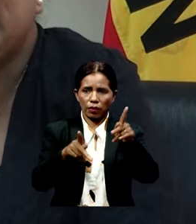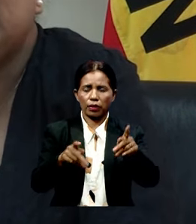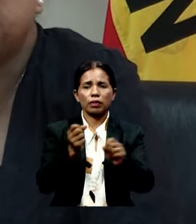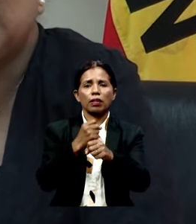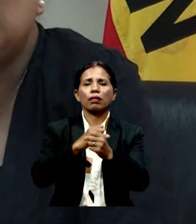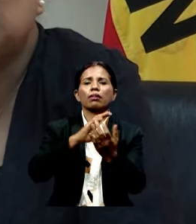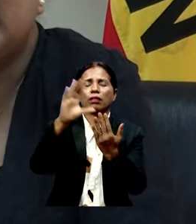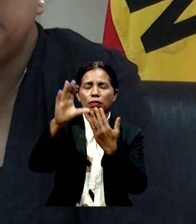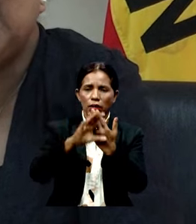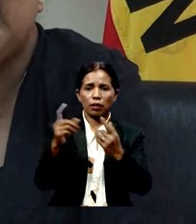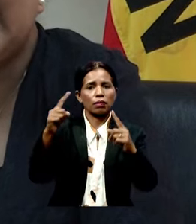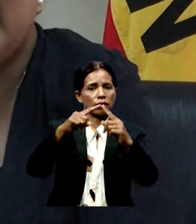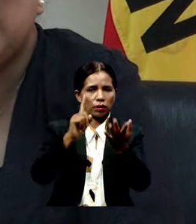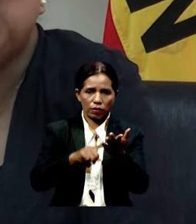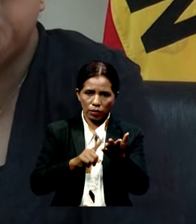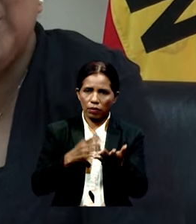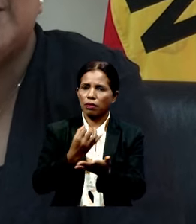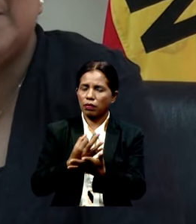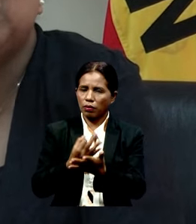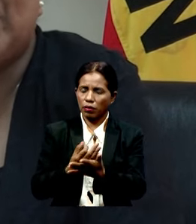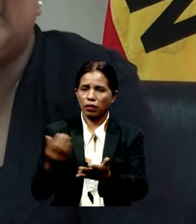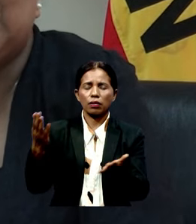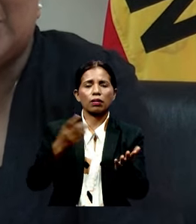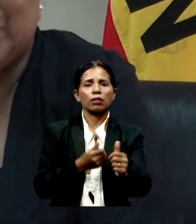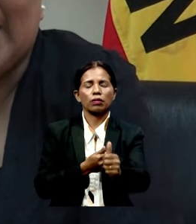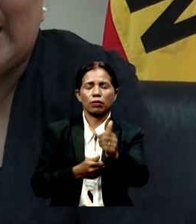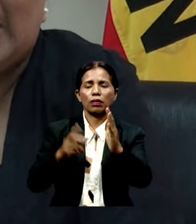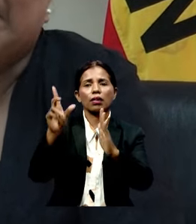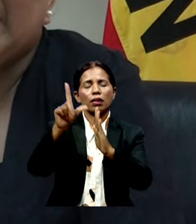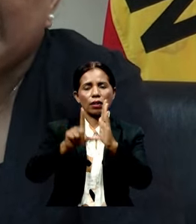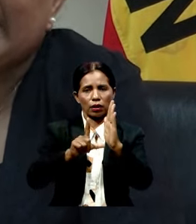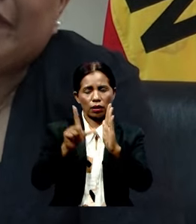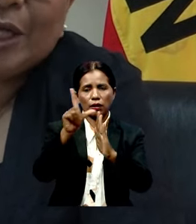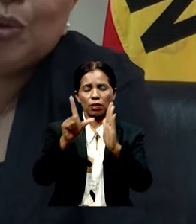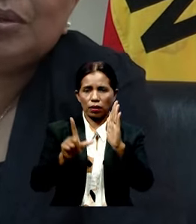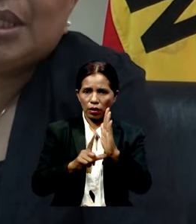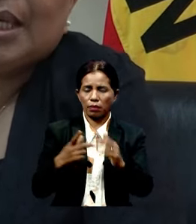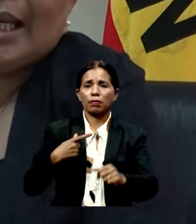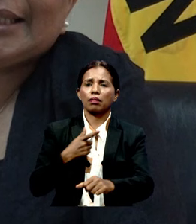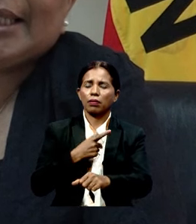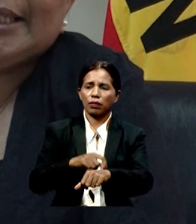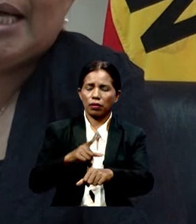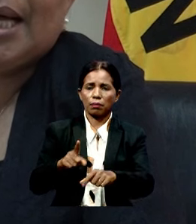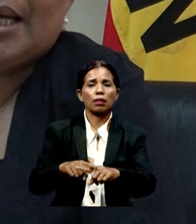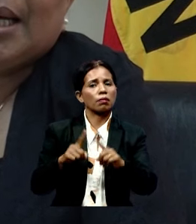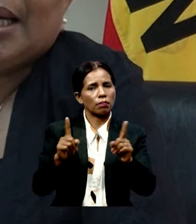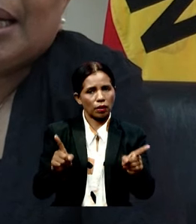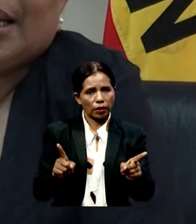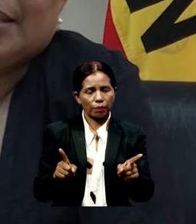calendário Bahia discussão orçamento de mesma tama tuir regimento Parlamento Nacional mas bem de facto kata